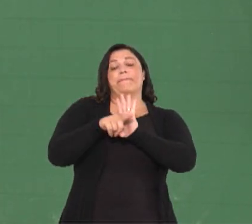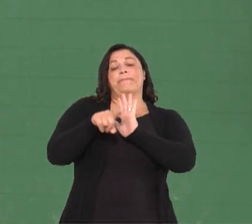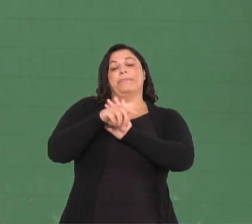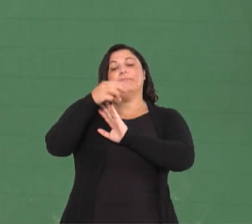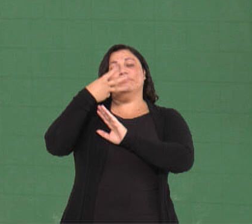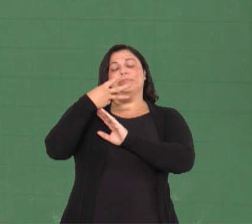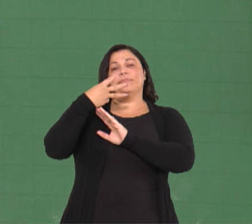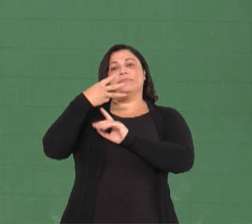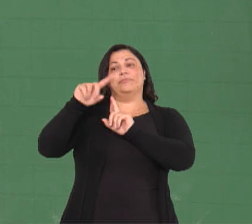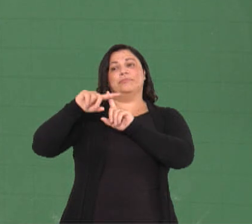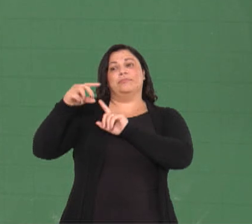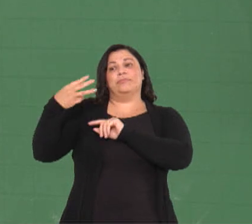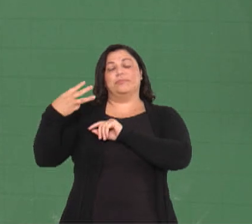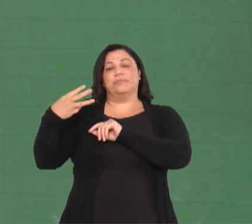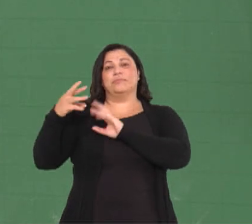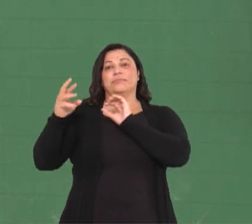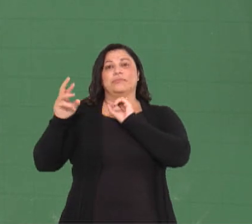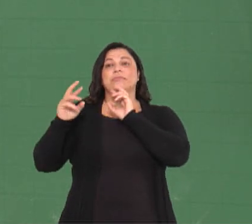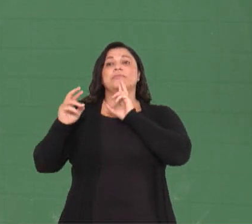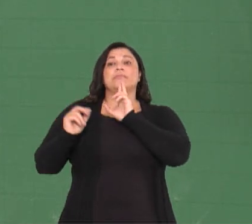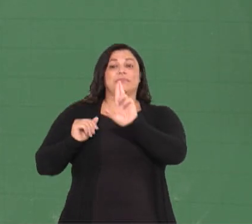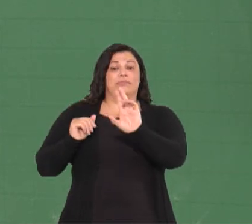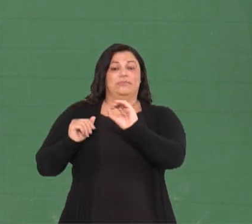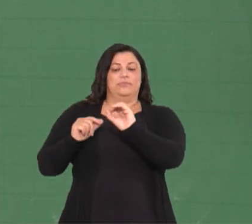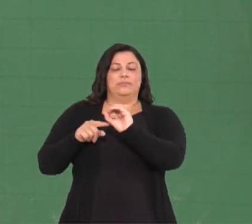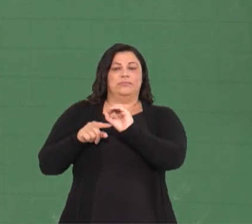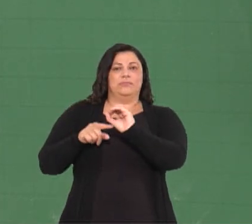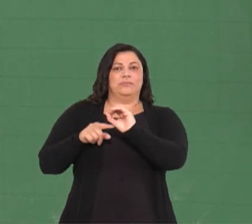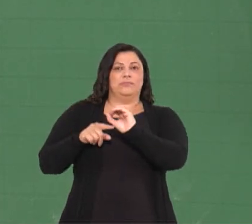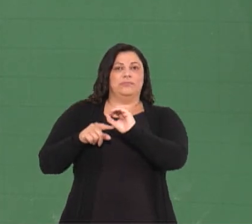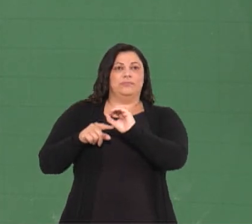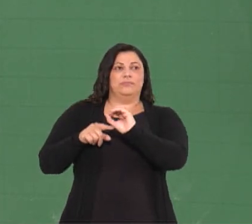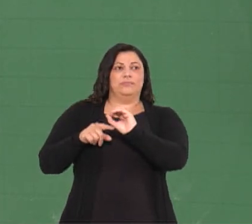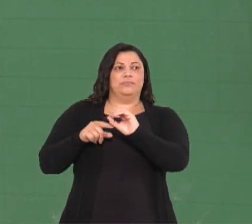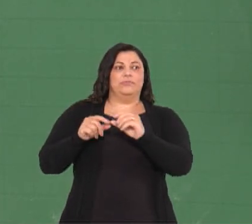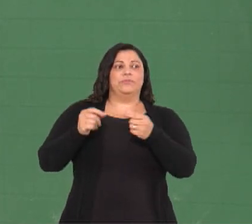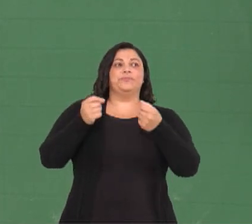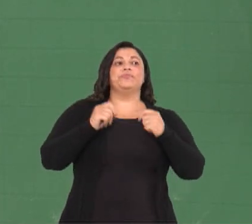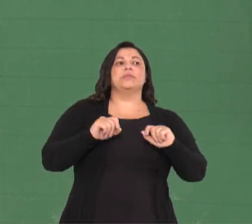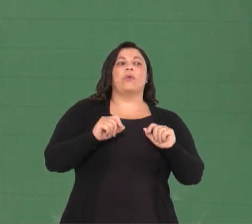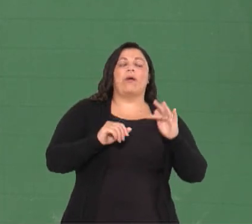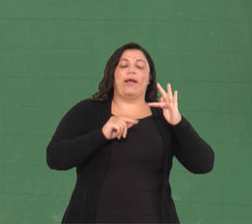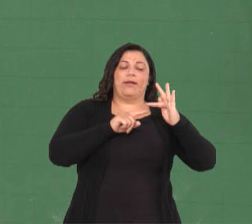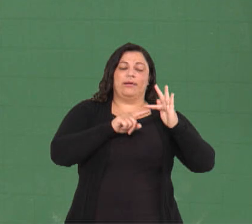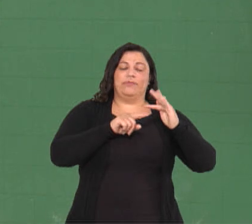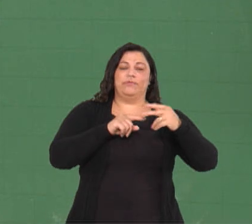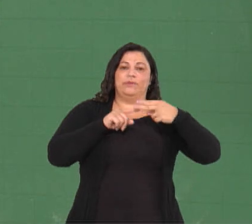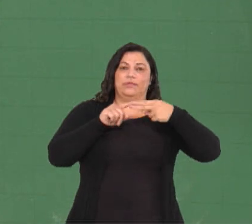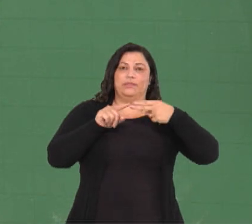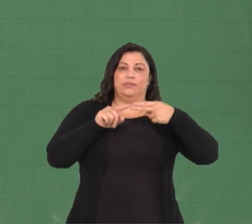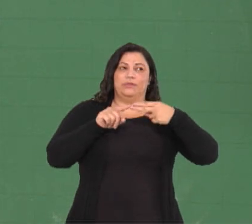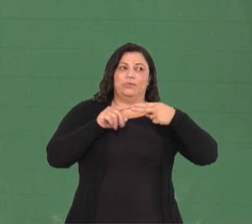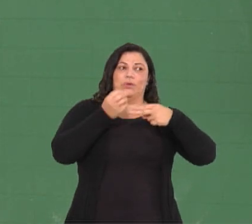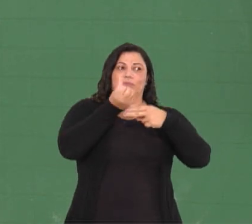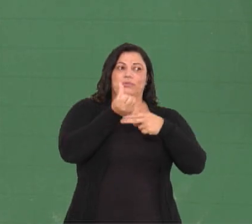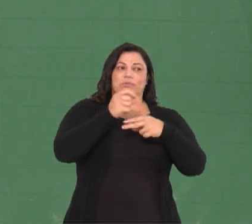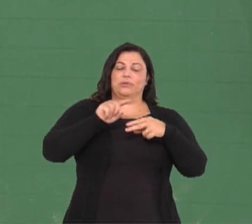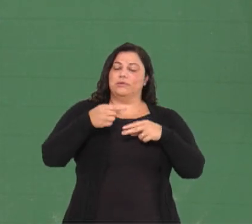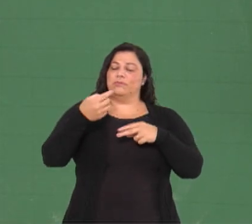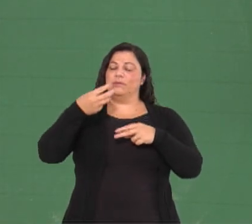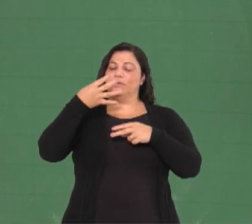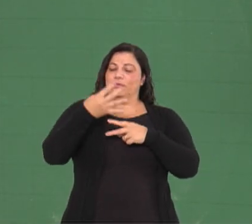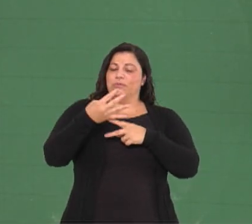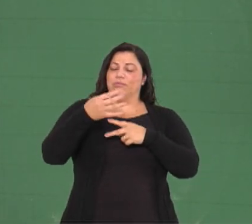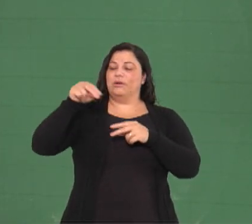mais 3, 0. 10 elevado a 0 dá 1, então a gente tem que a força é de 6,4 newtons. Como